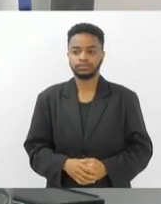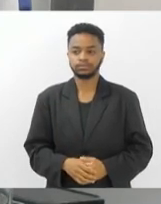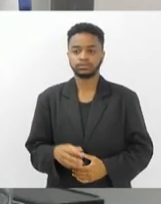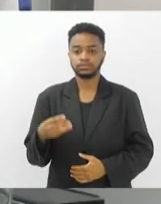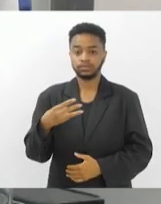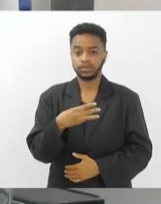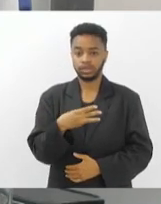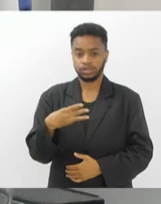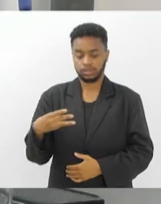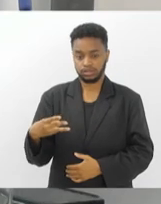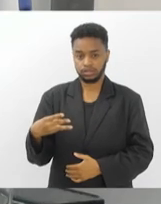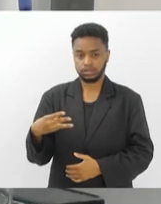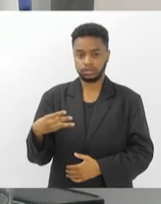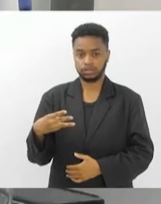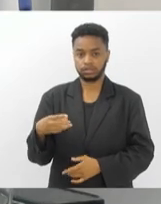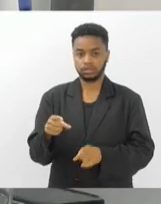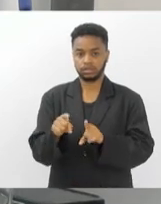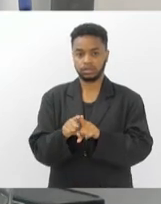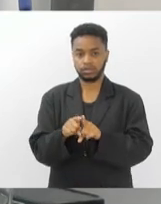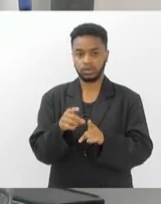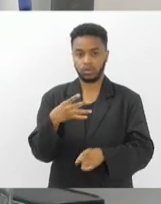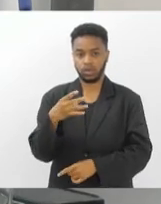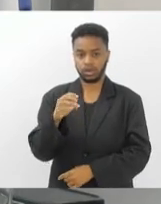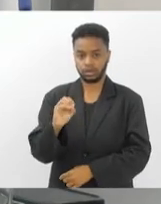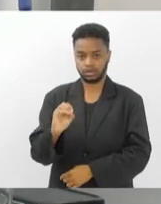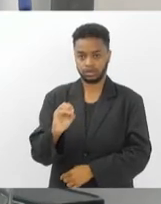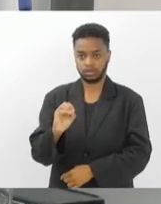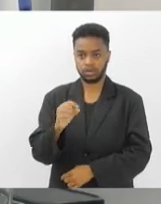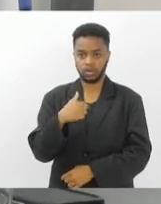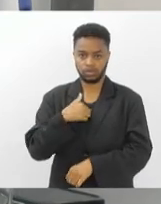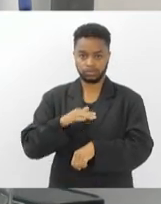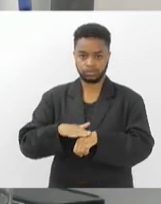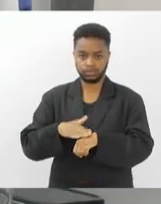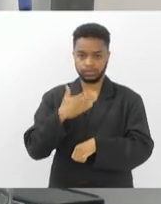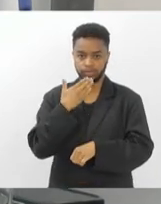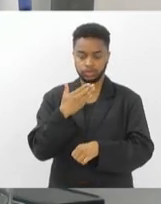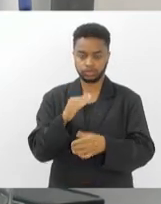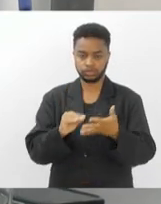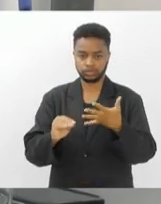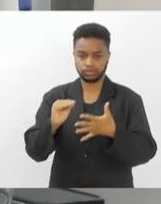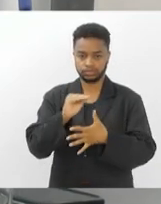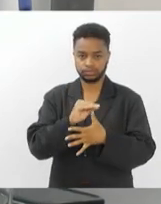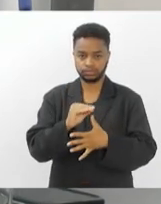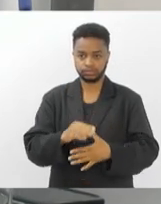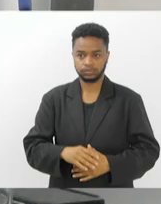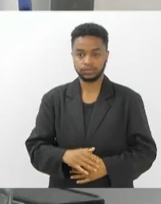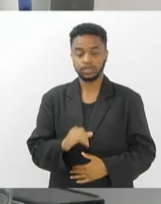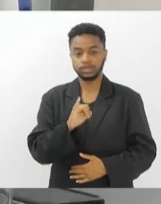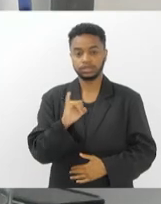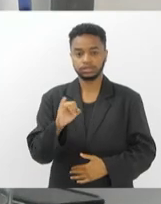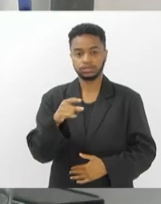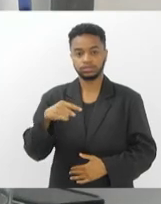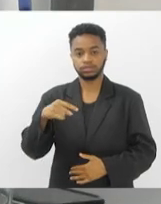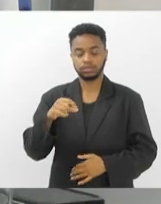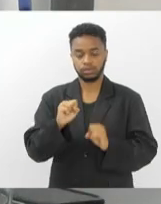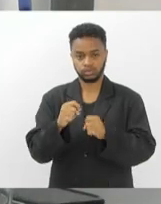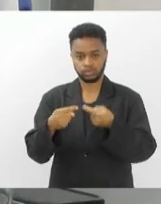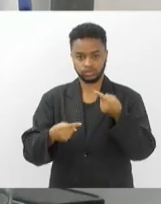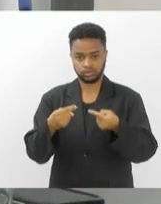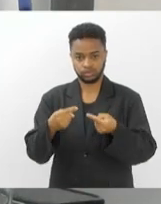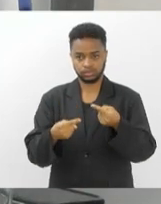33 e 40, que é o meu pedido de inversão. Senhores que em